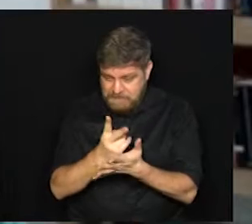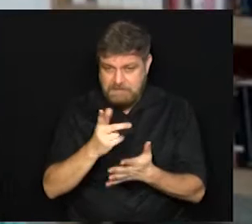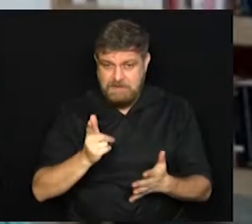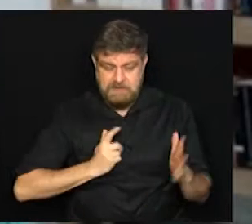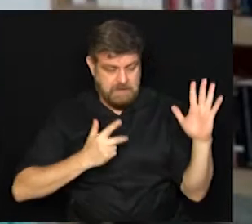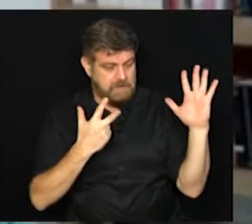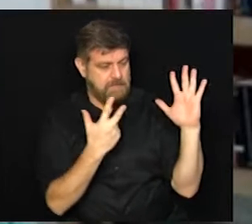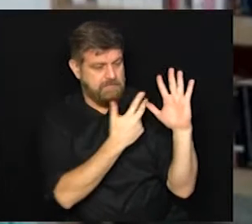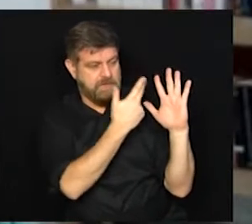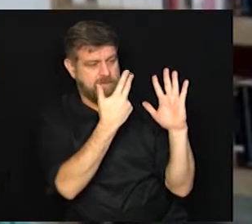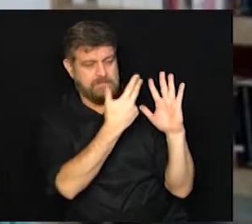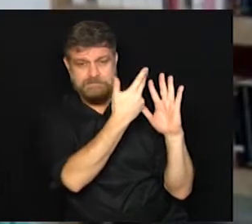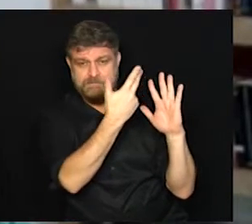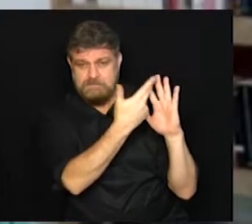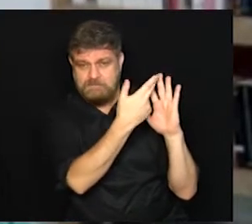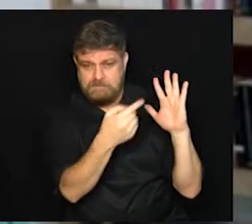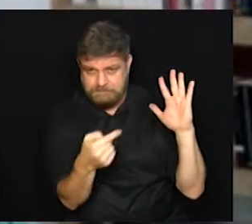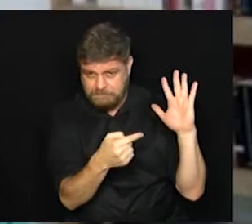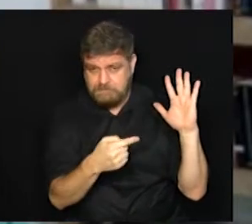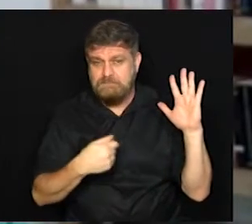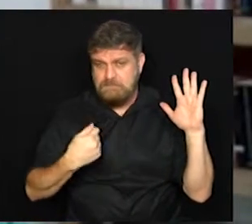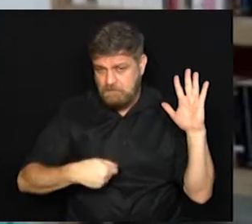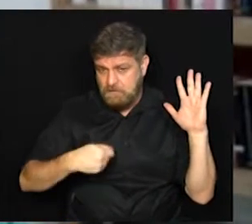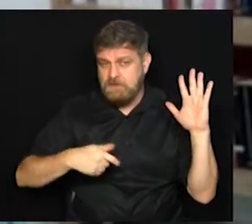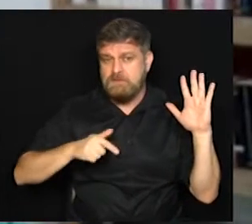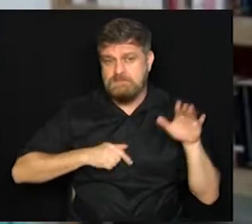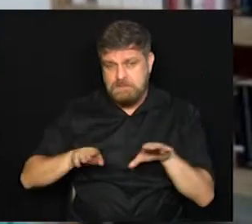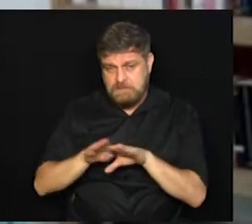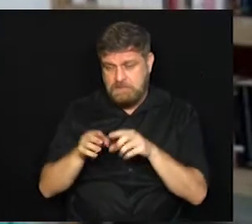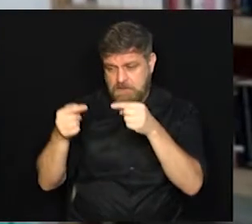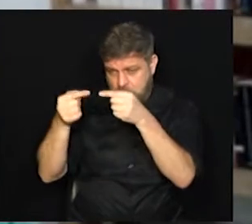de poda, isso precisa estar dentro também